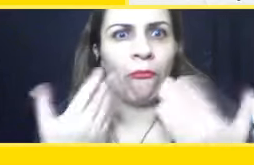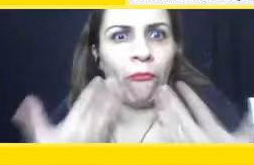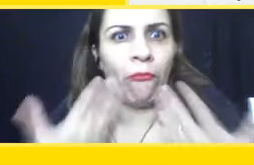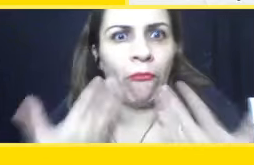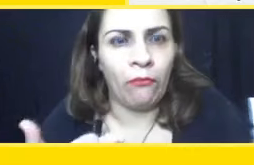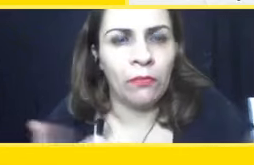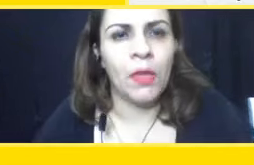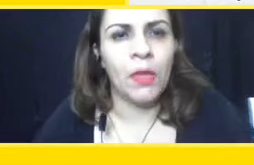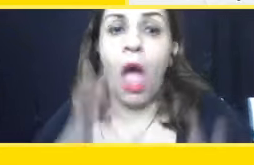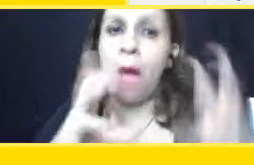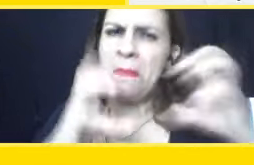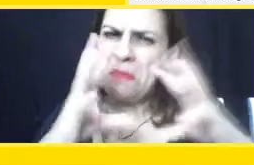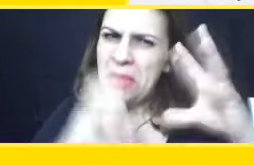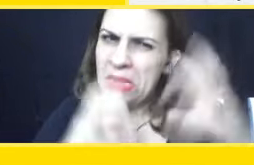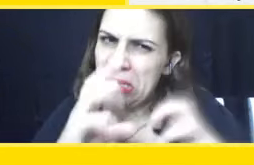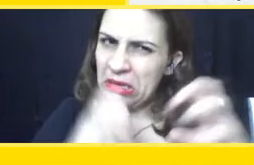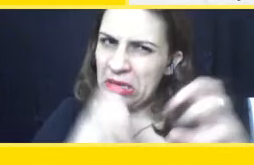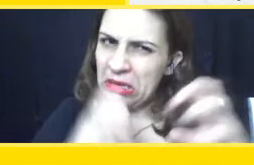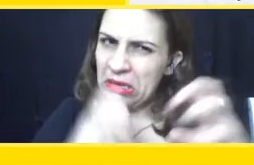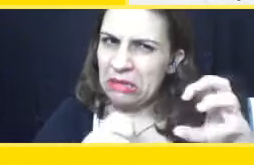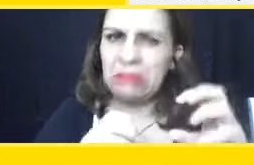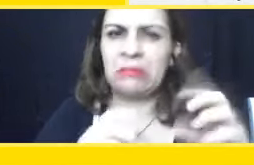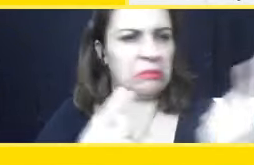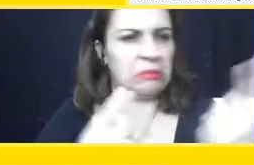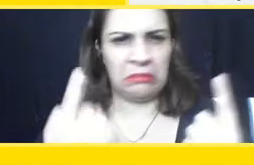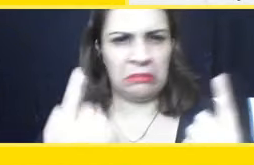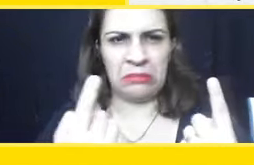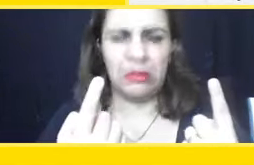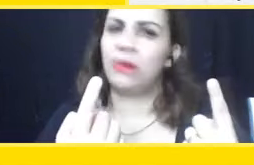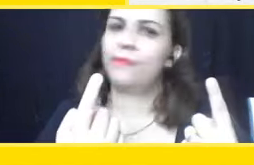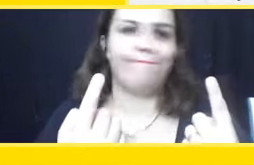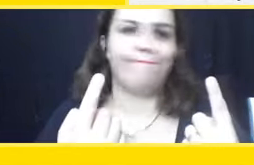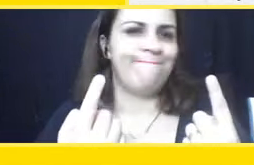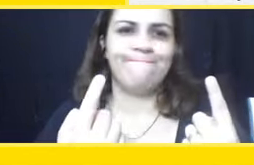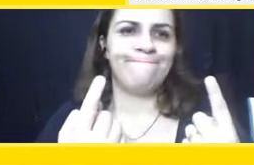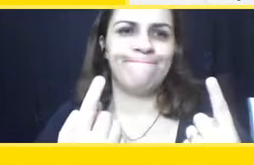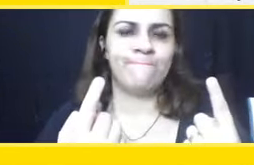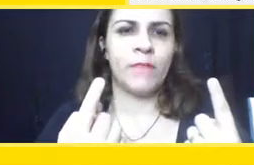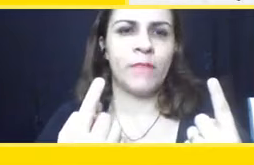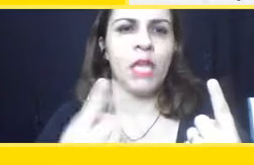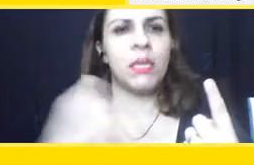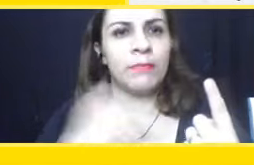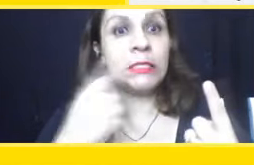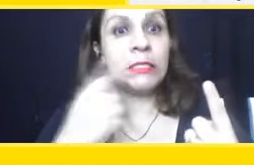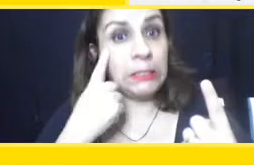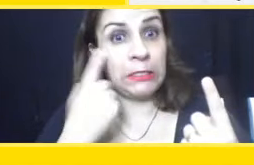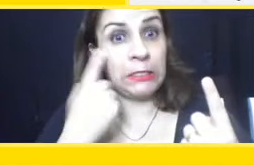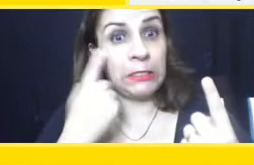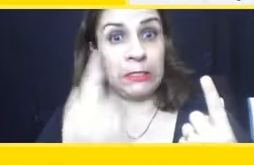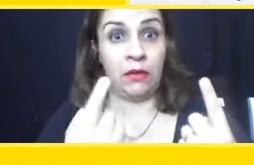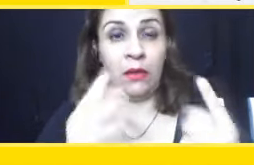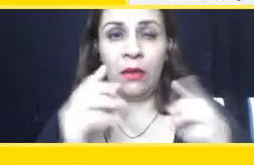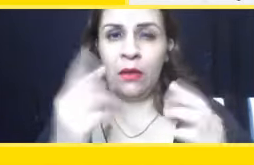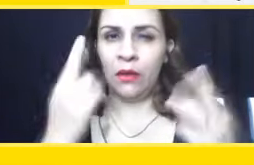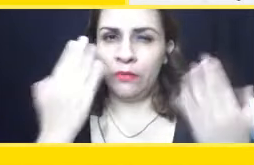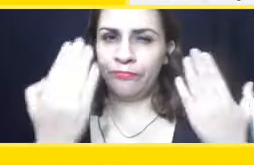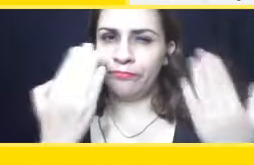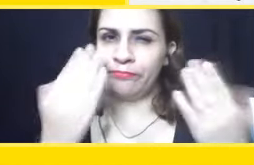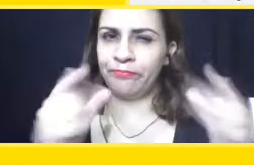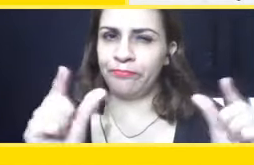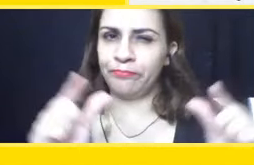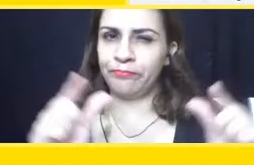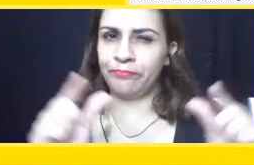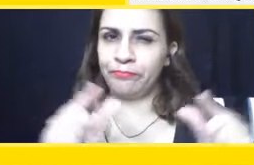essa briga de extremos, a gente precisa, na realidade, ter uma sintonia muito fina em relação a isso.